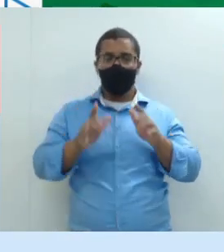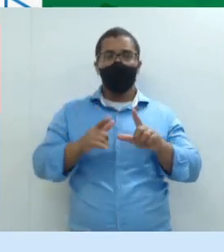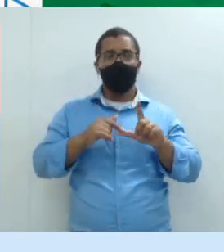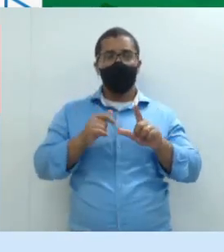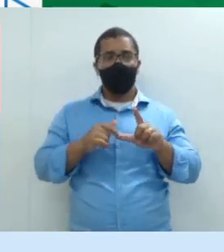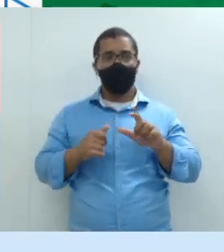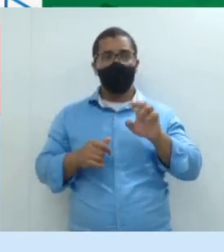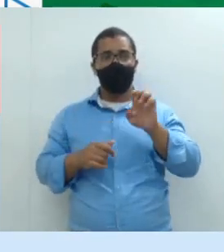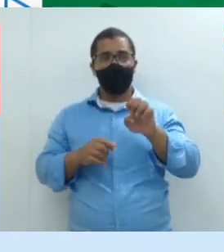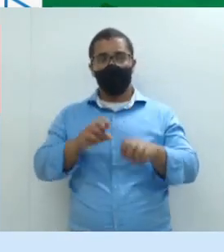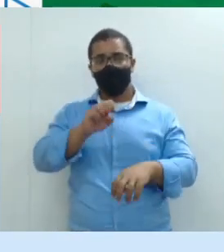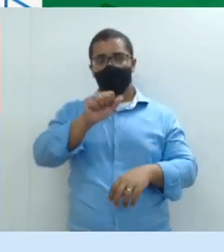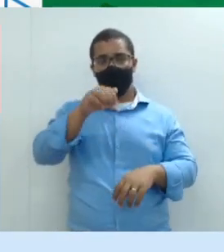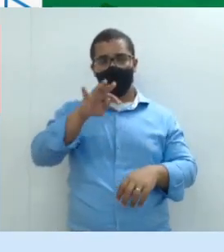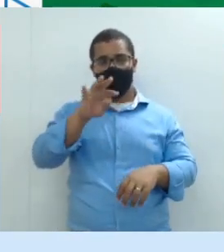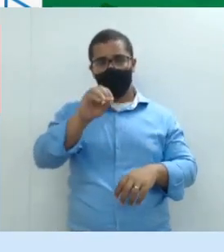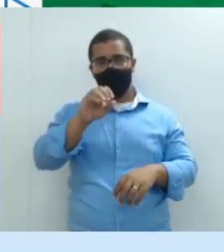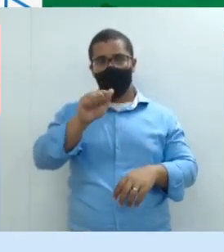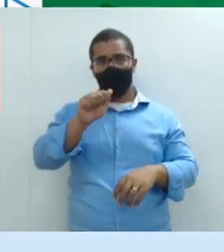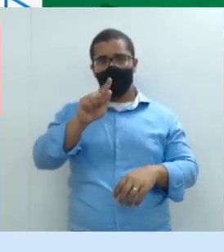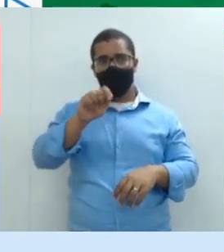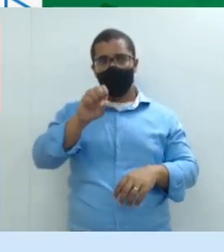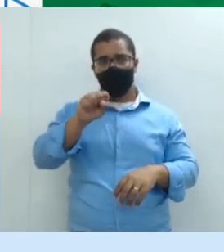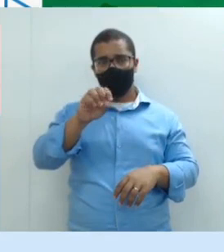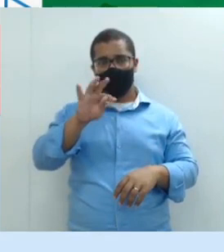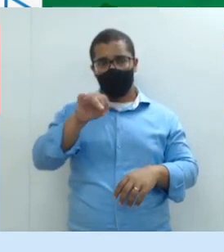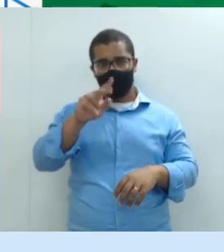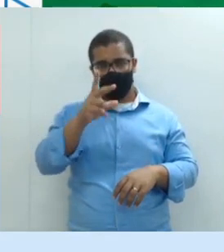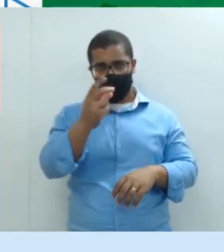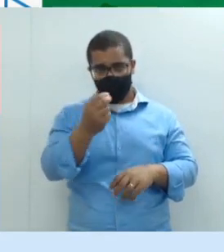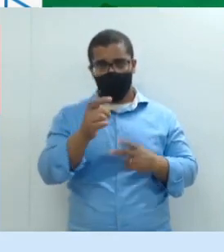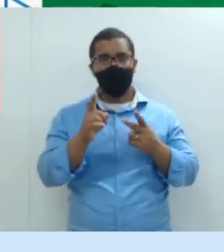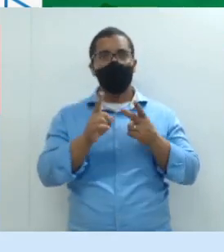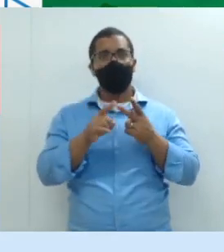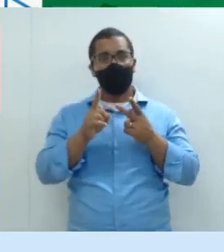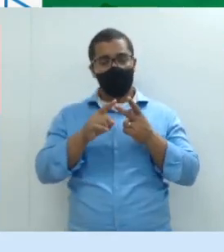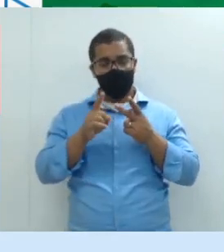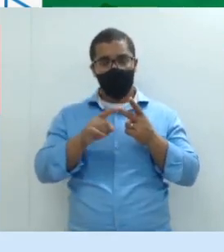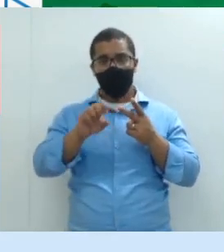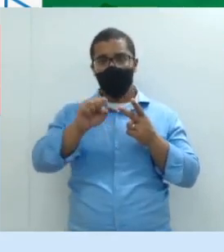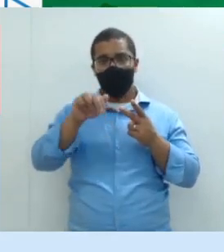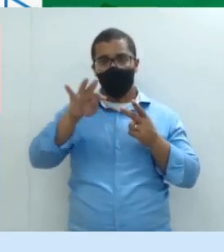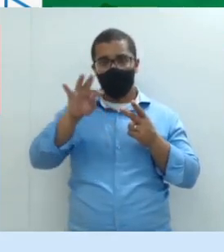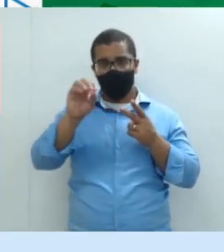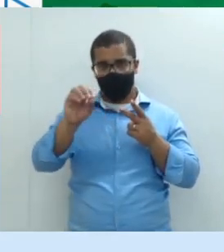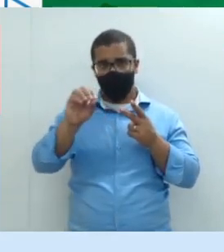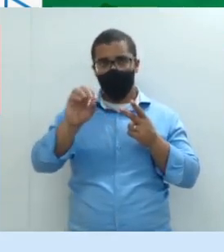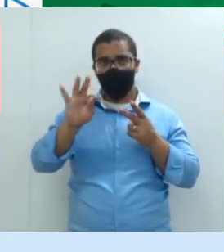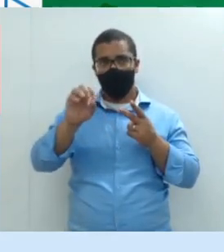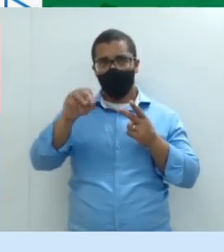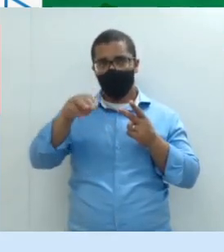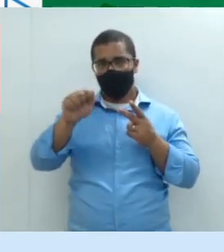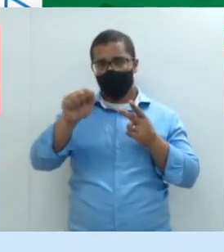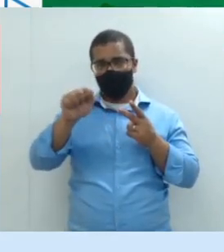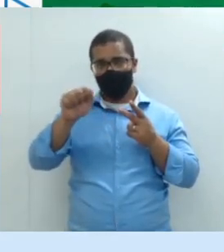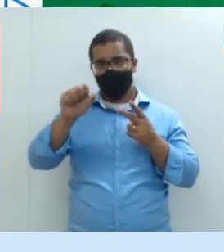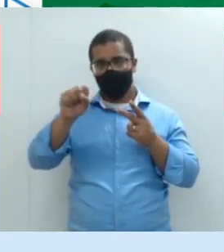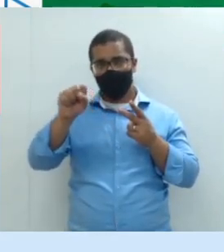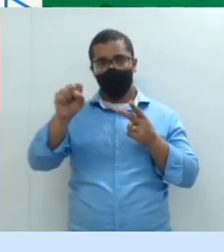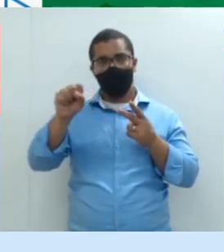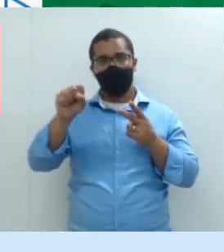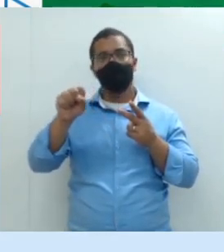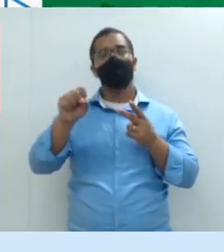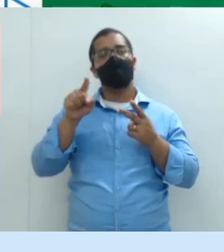E, né? O Santo Agostinho na escola patrística, sendo o patriarca da Igreja Católica, e o São Tomás de Aquino mais tarde, na Baixa Idade